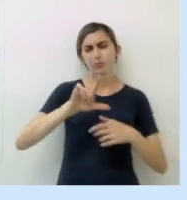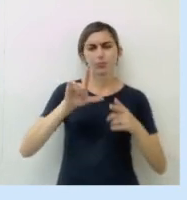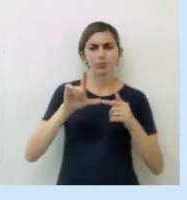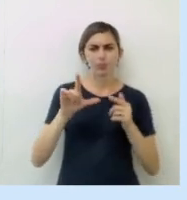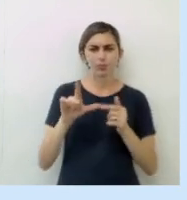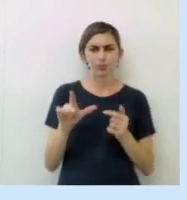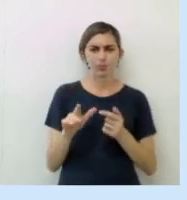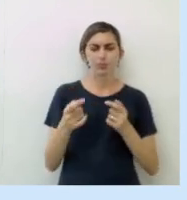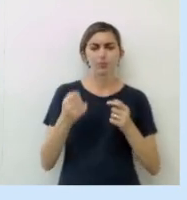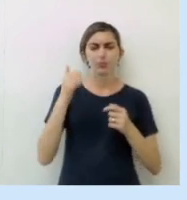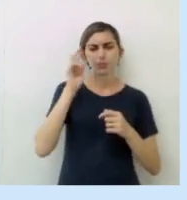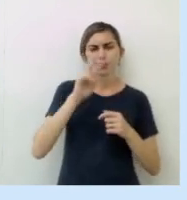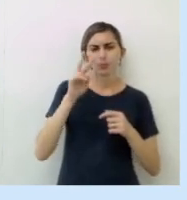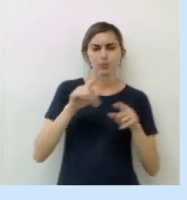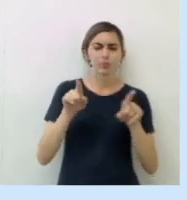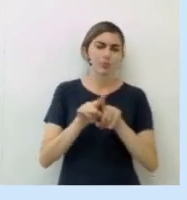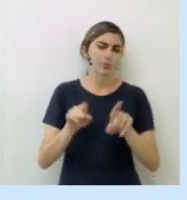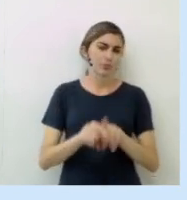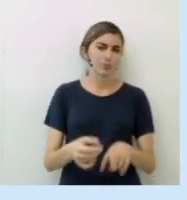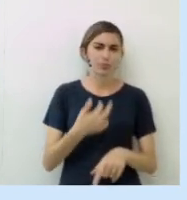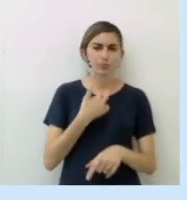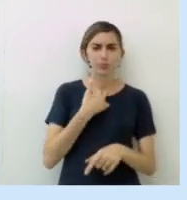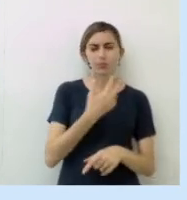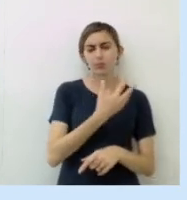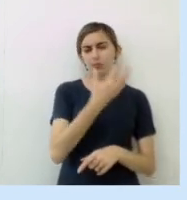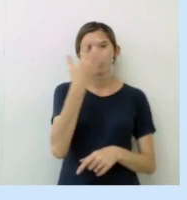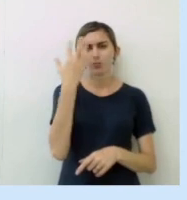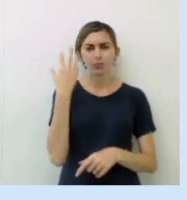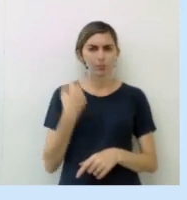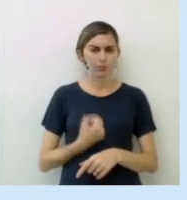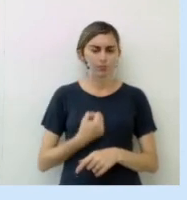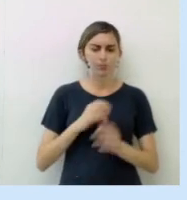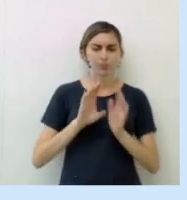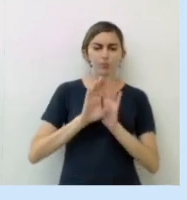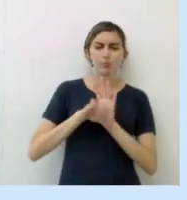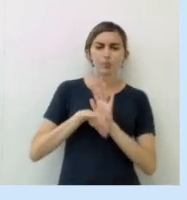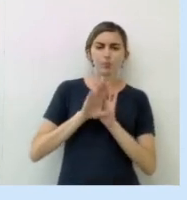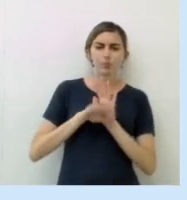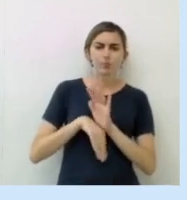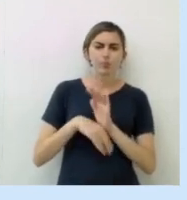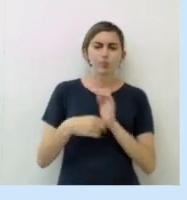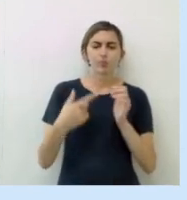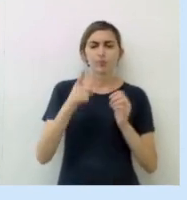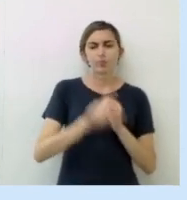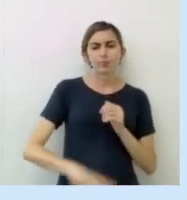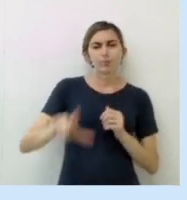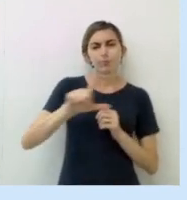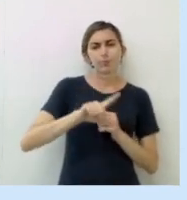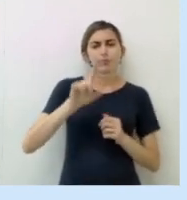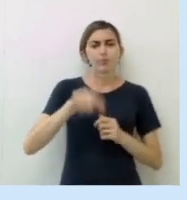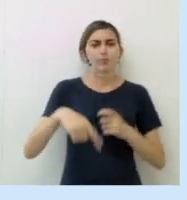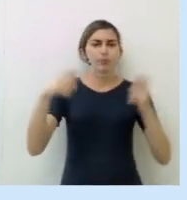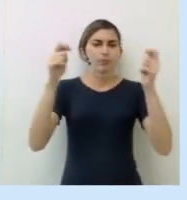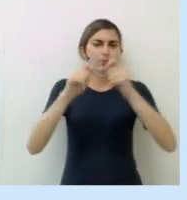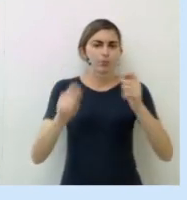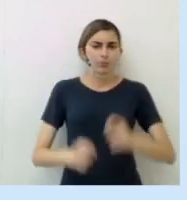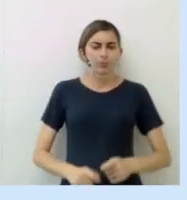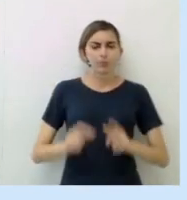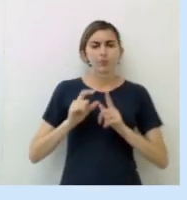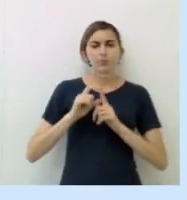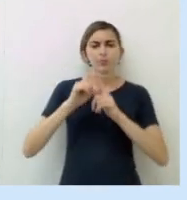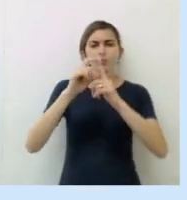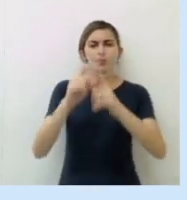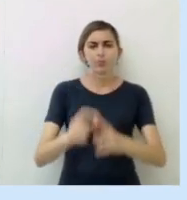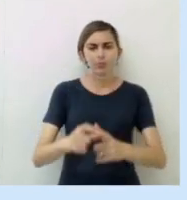letra. E lembrar também, não podemos esquecer, certo? O conceito que diz que literatura é a arte da